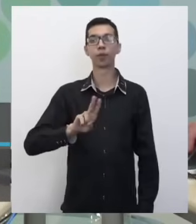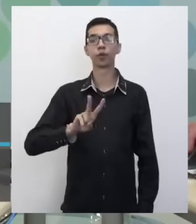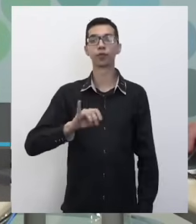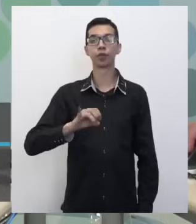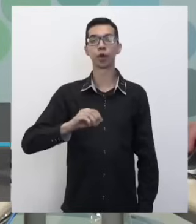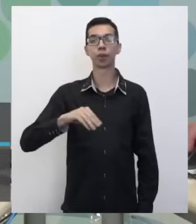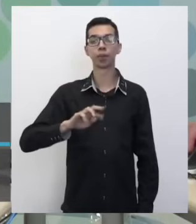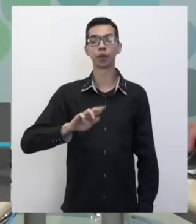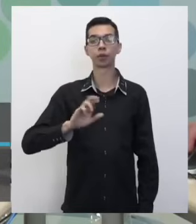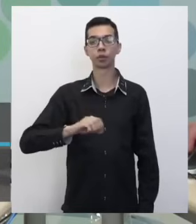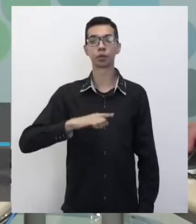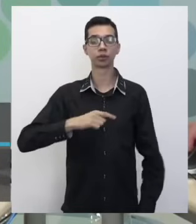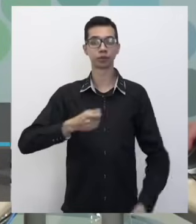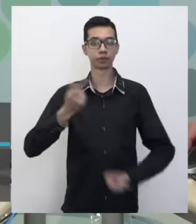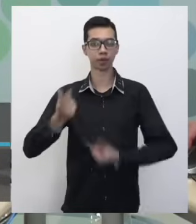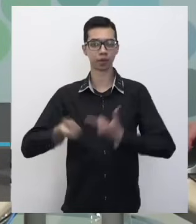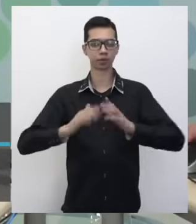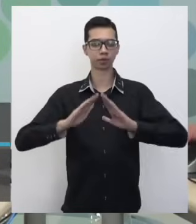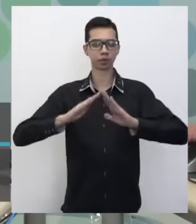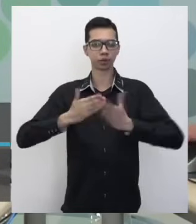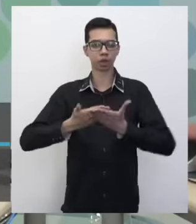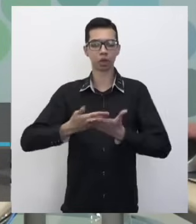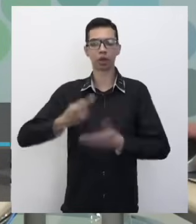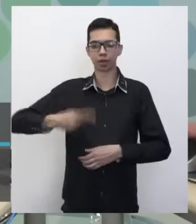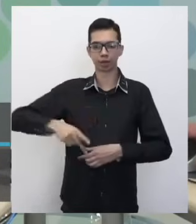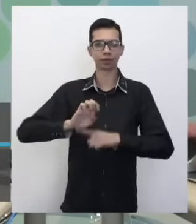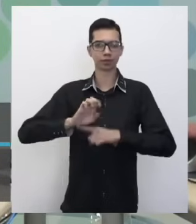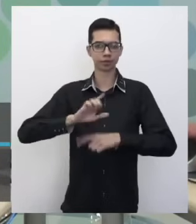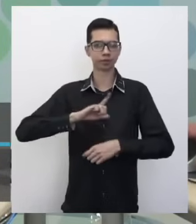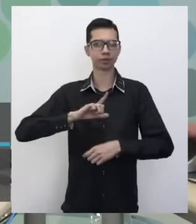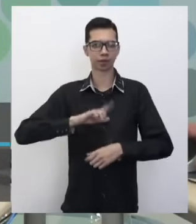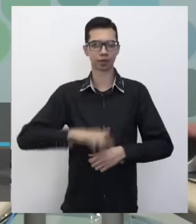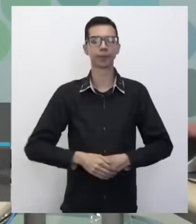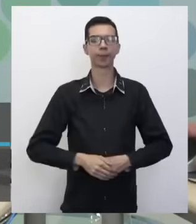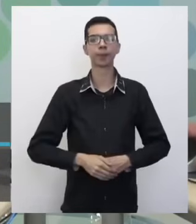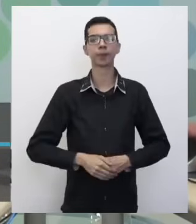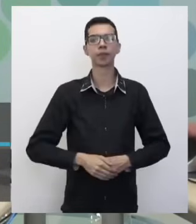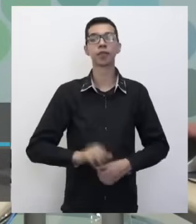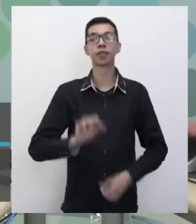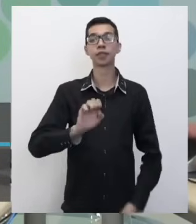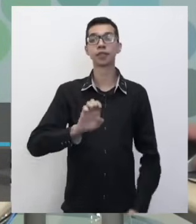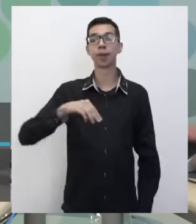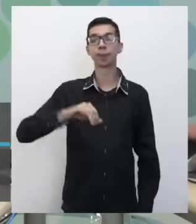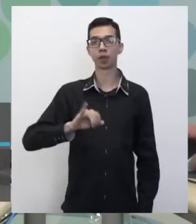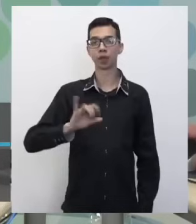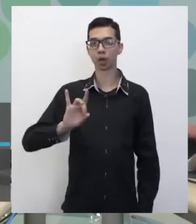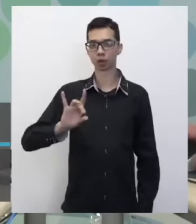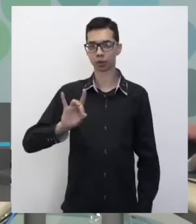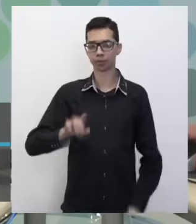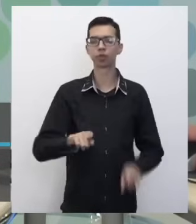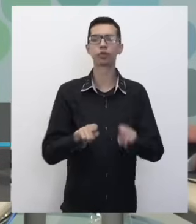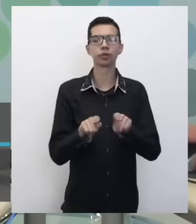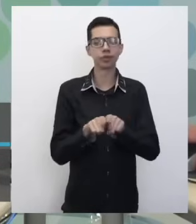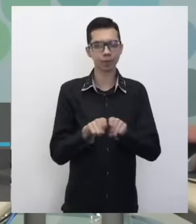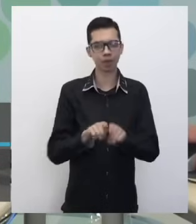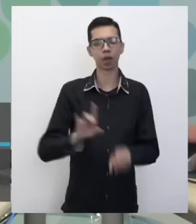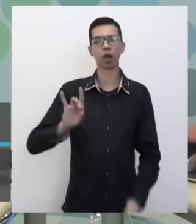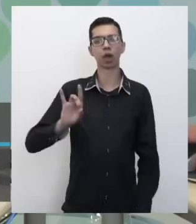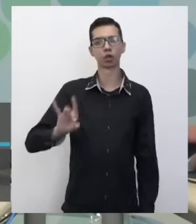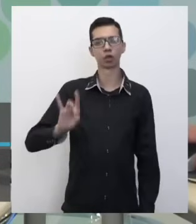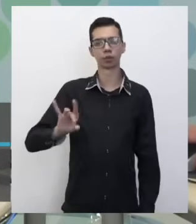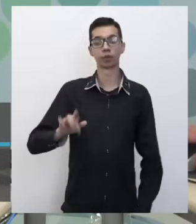do estado têm aí a presença de pluviômetros semiautomático e automático, e algumas chegam a ter